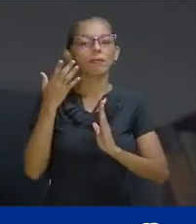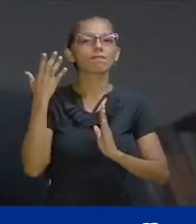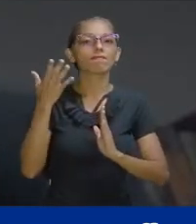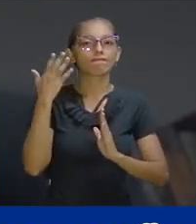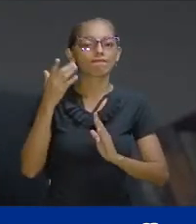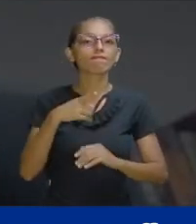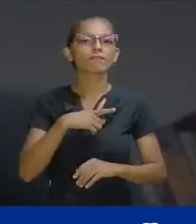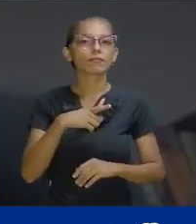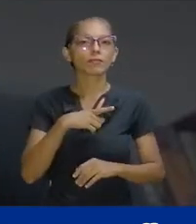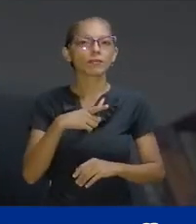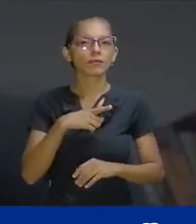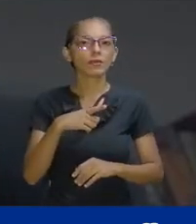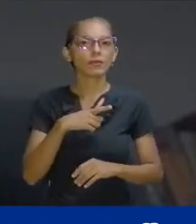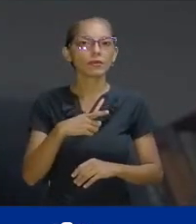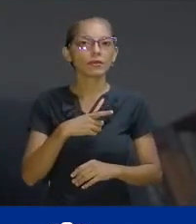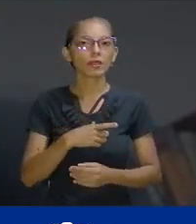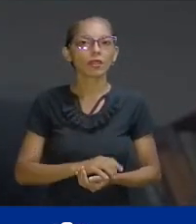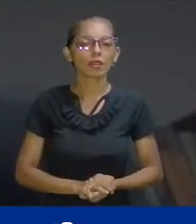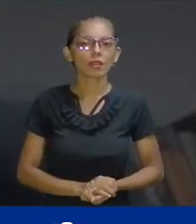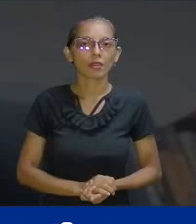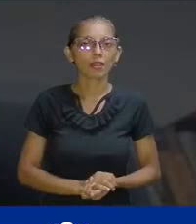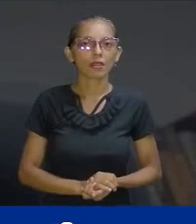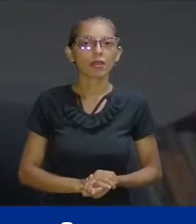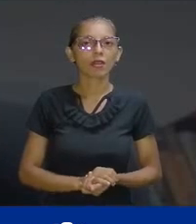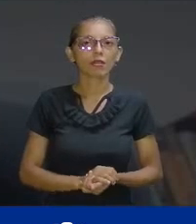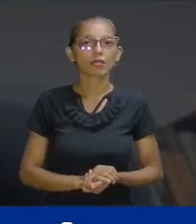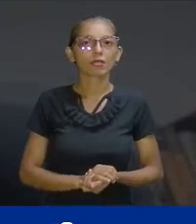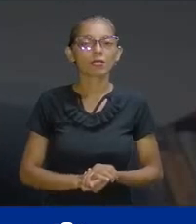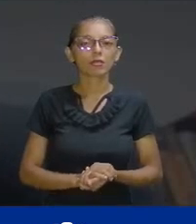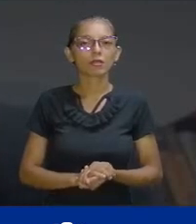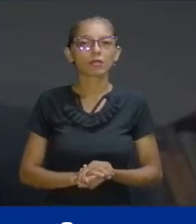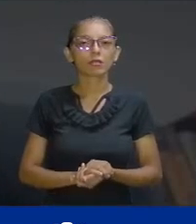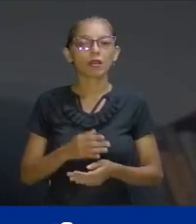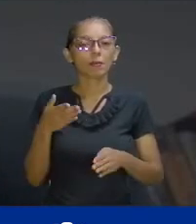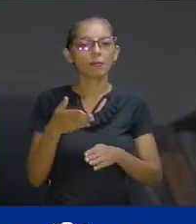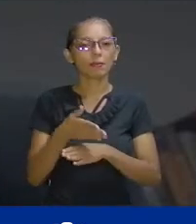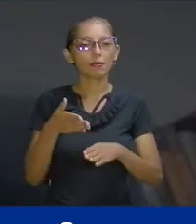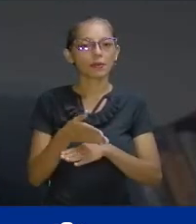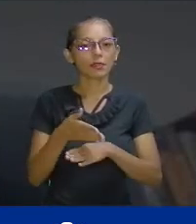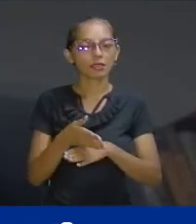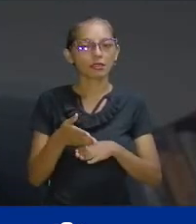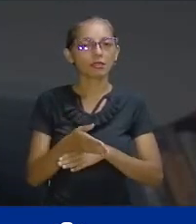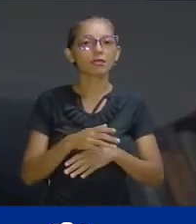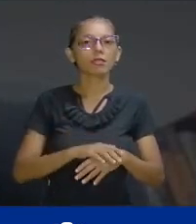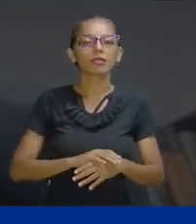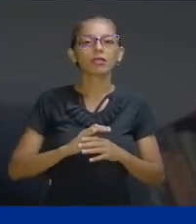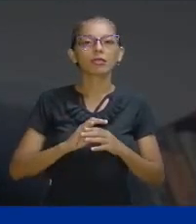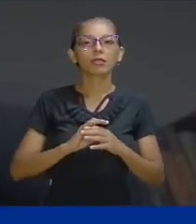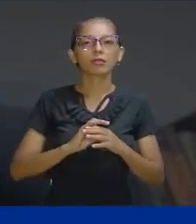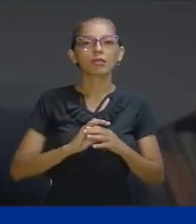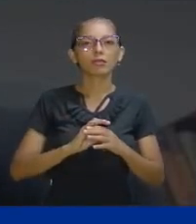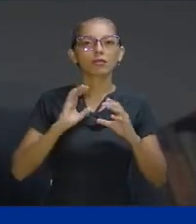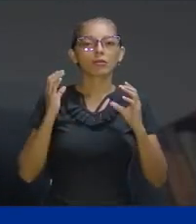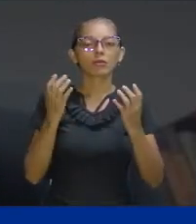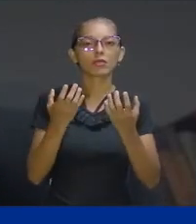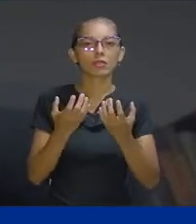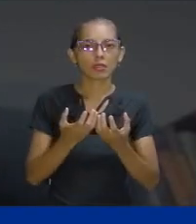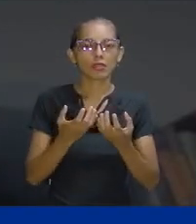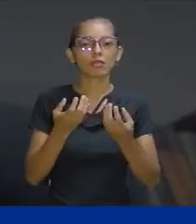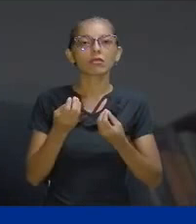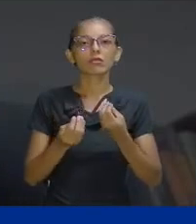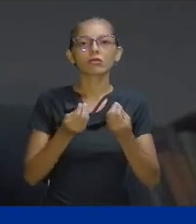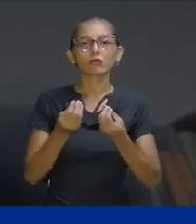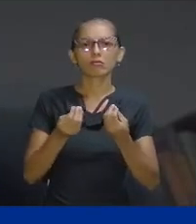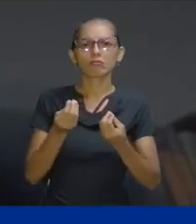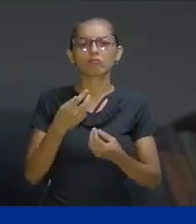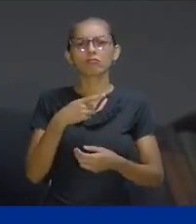exatamente essas ações afirmativas de participação das comunidades nos debates políticos, né, para poder fazerem